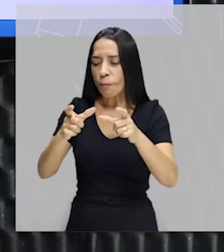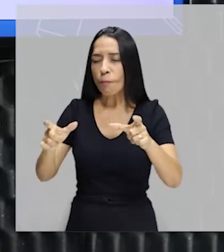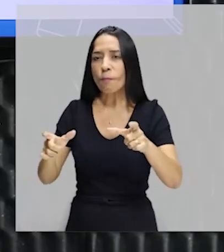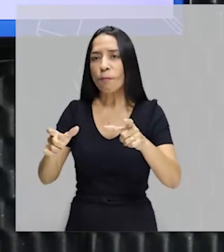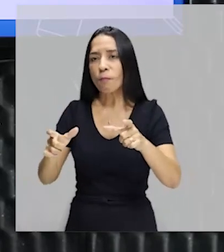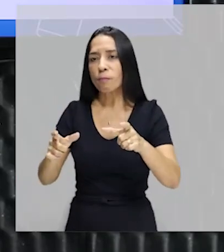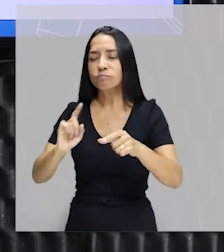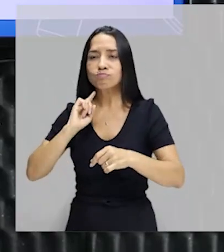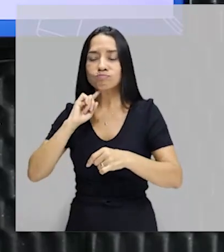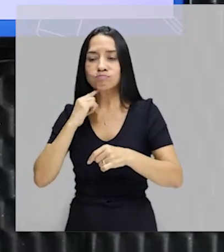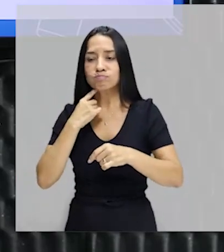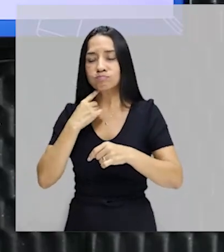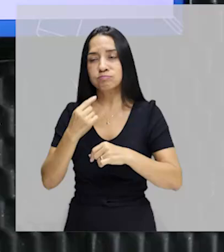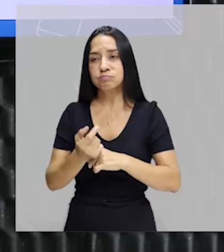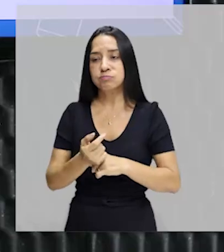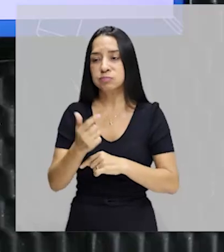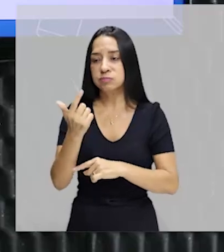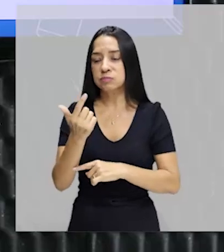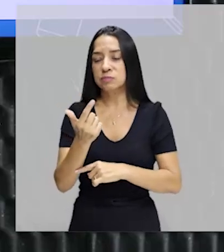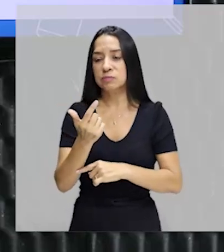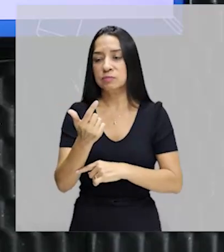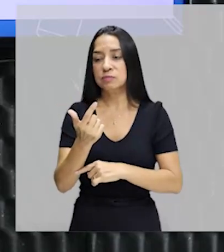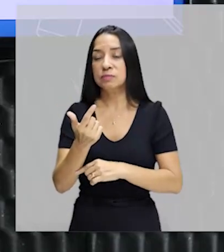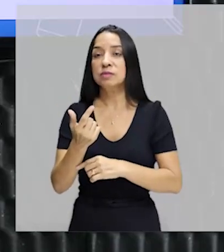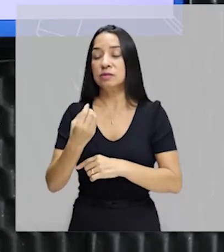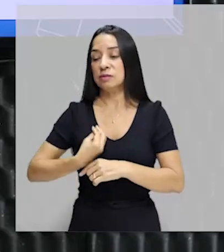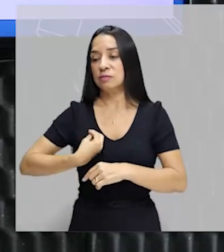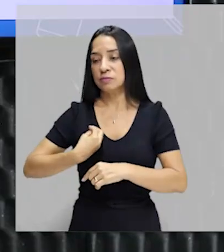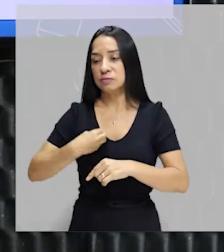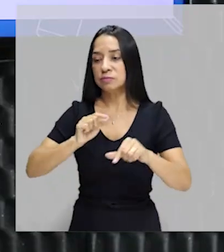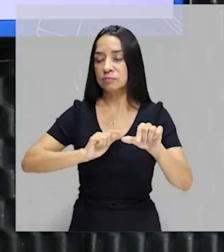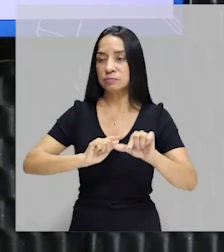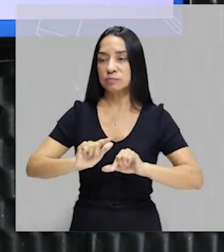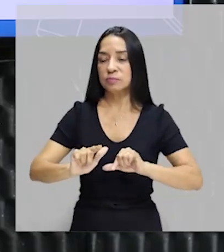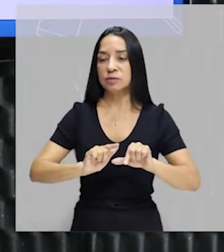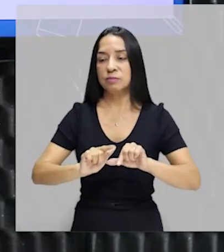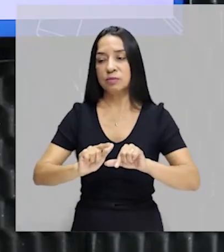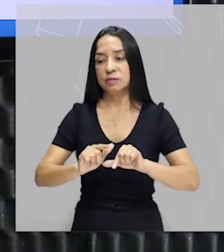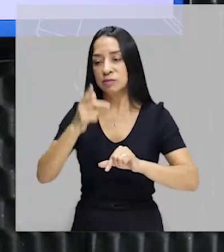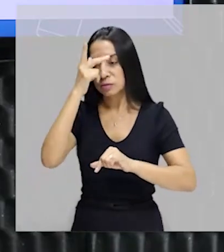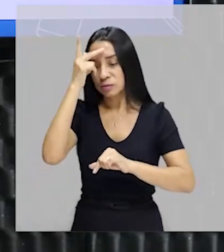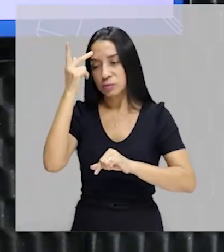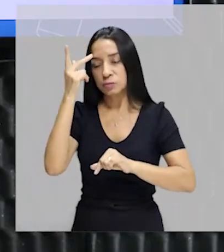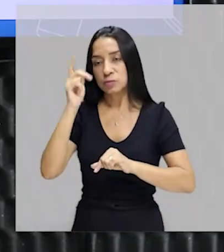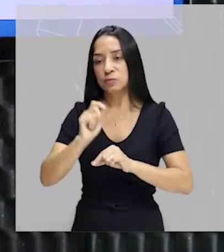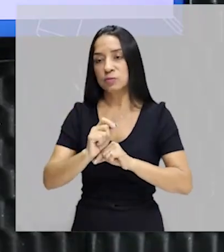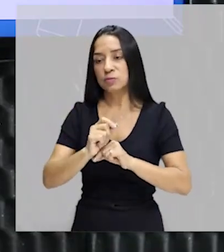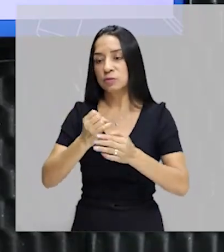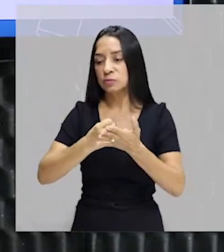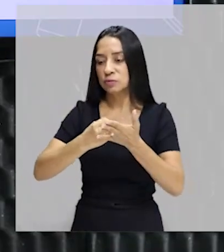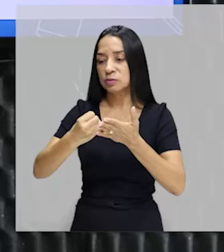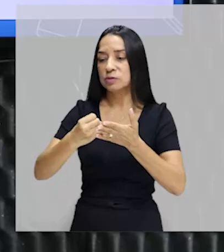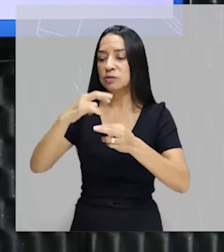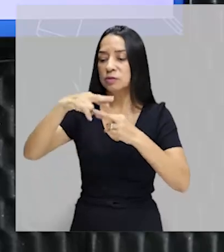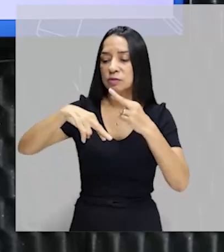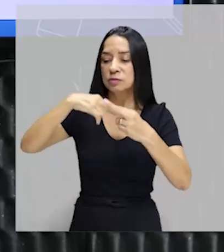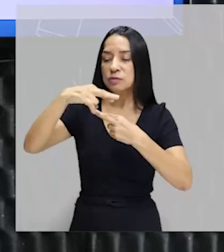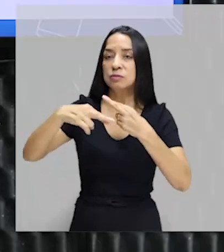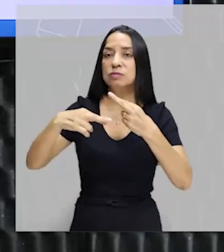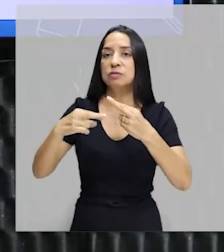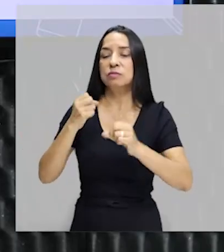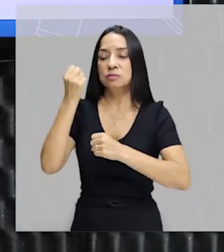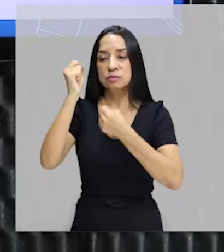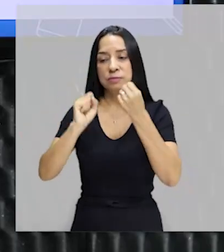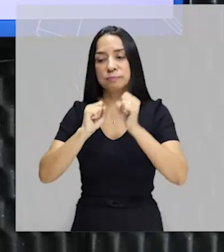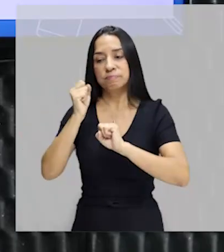eram insalubres, as condições de vida e de trabalho dos operários do início da Revolução Industrial eram